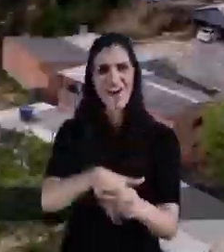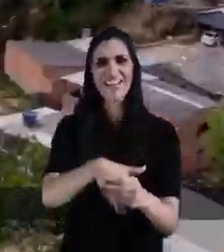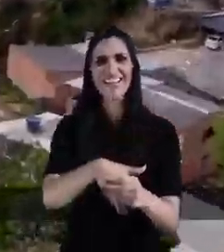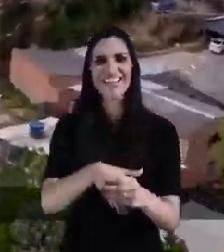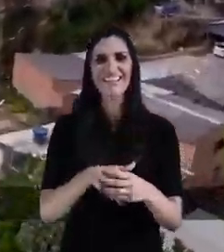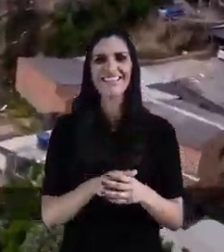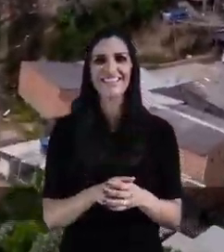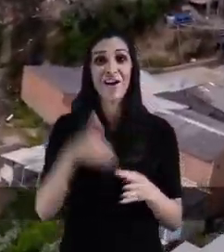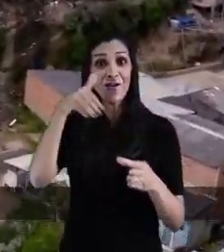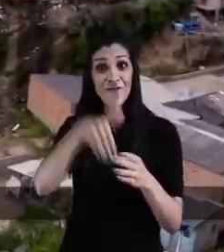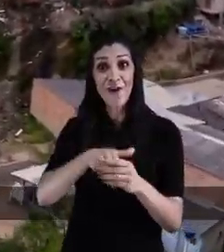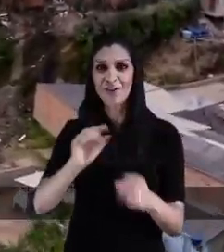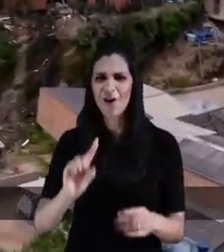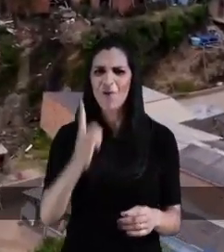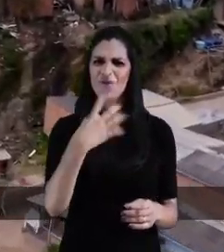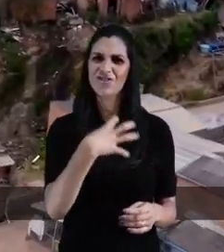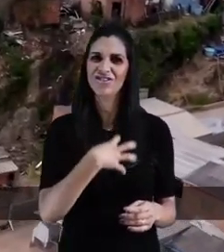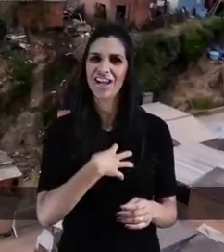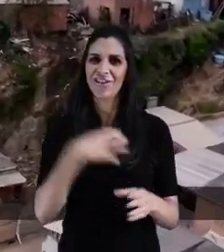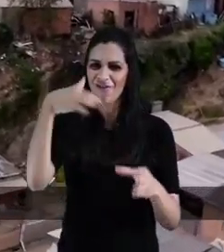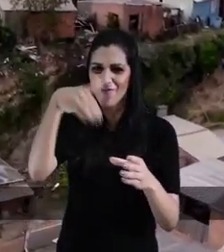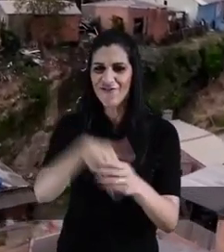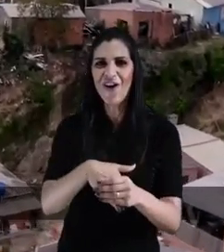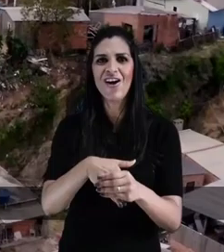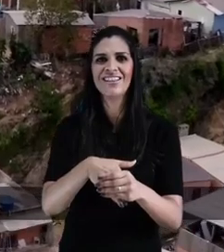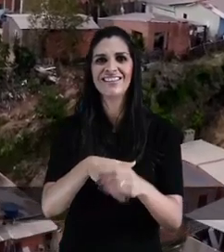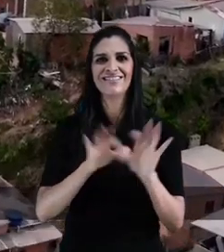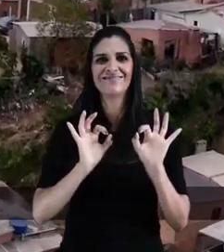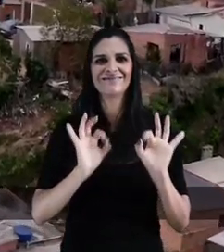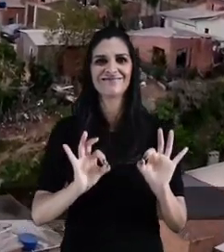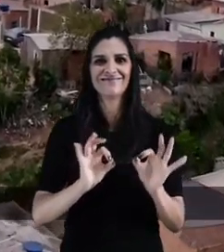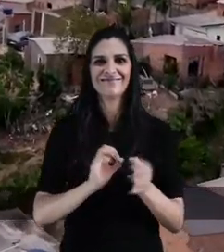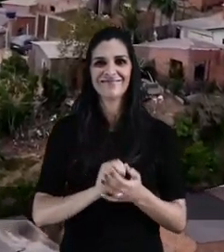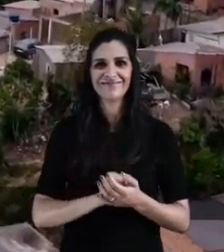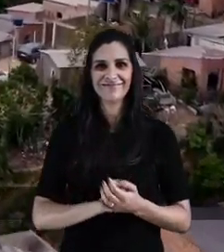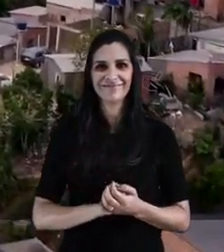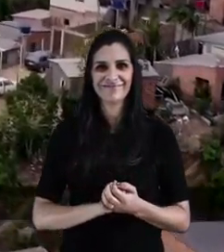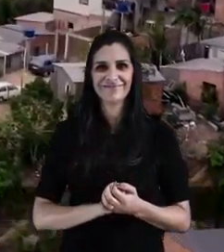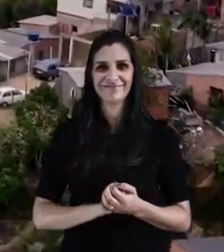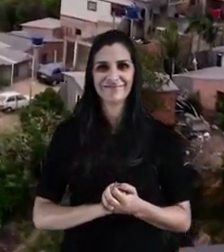voto na mão. O voto é tua única arma. Põe o teu voto na mão.